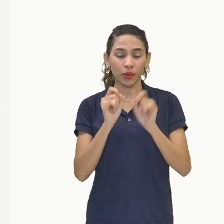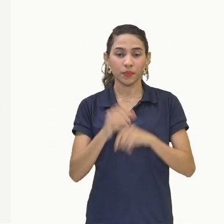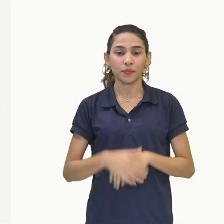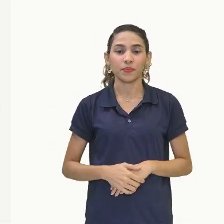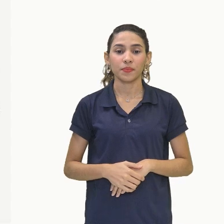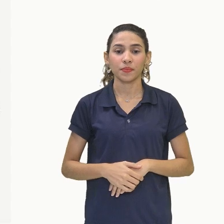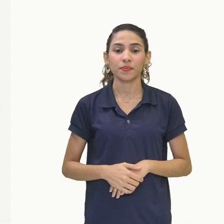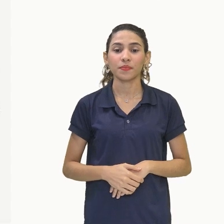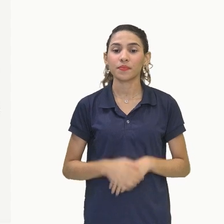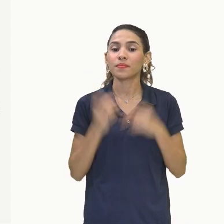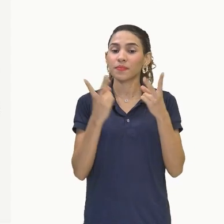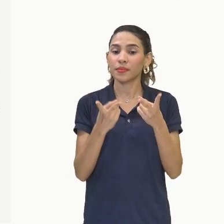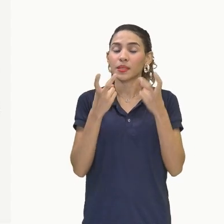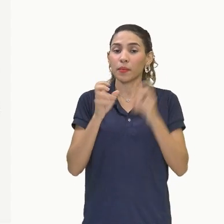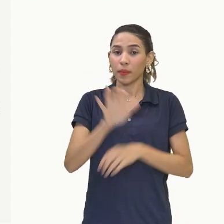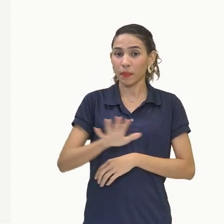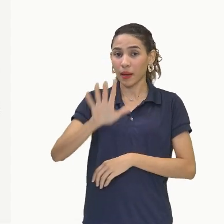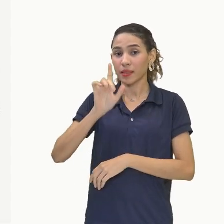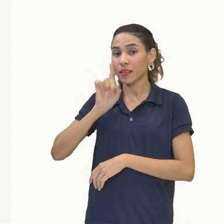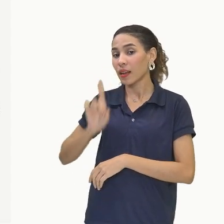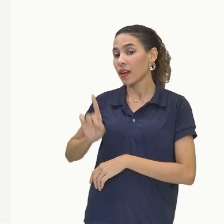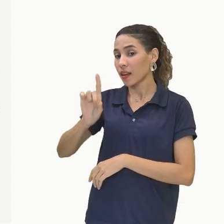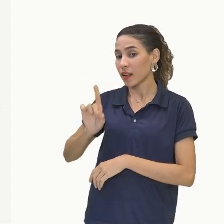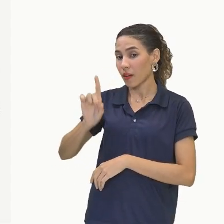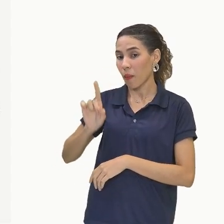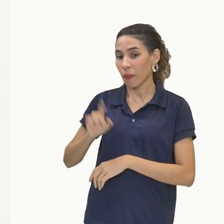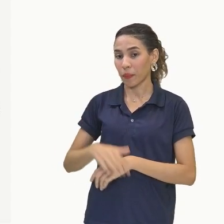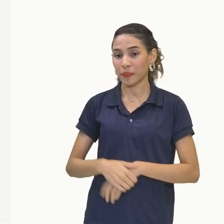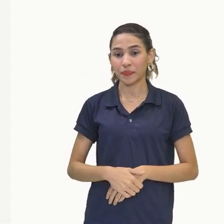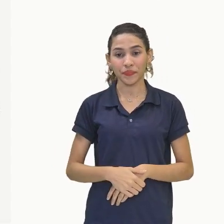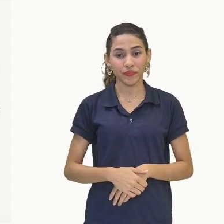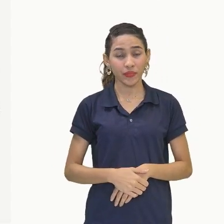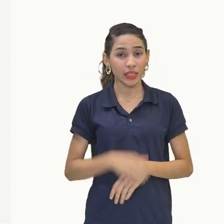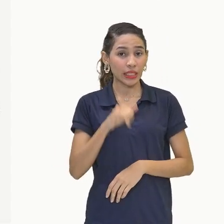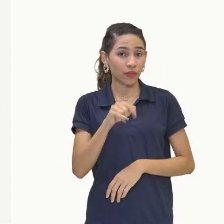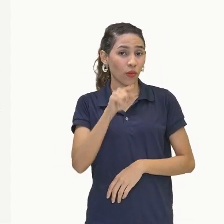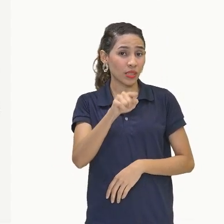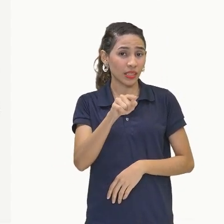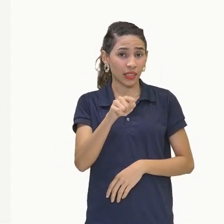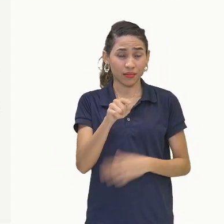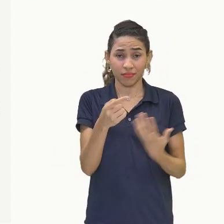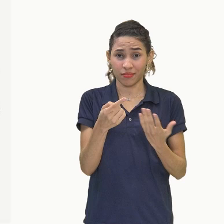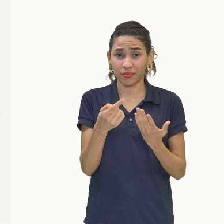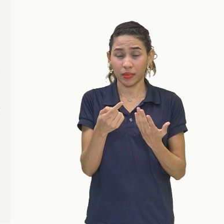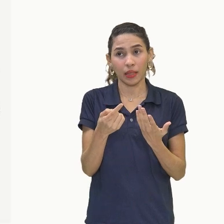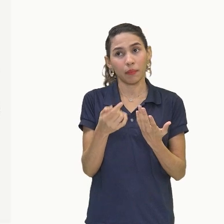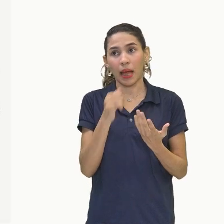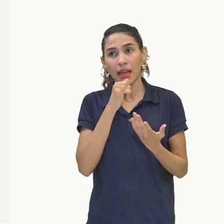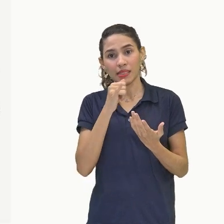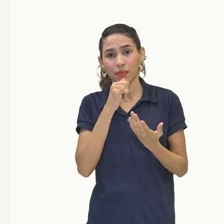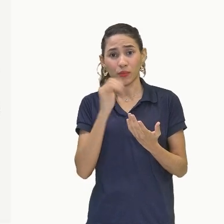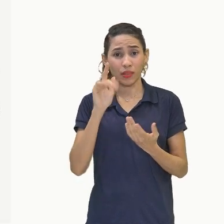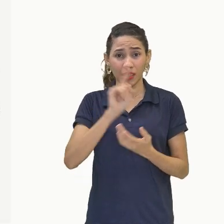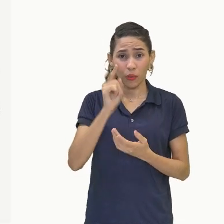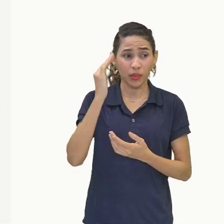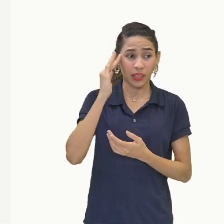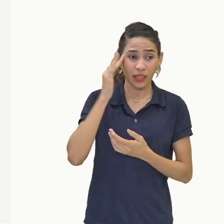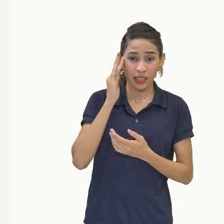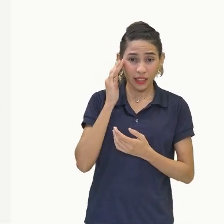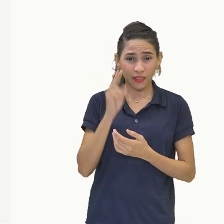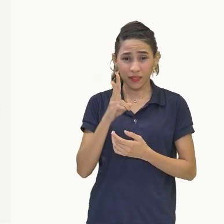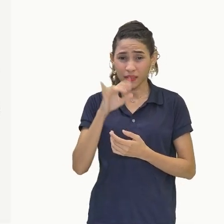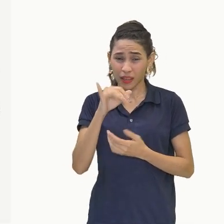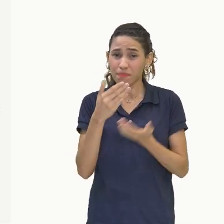nós percebemos na imagem. Ela vem o quê? Se você não prestar atenção no consumo de energia, você vai